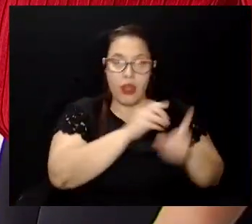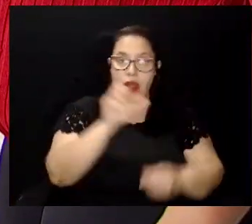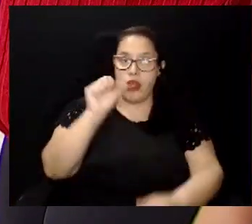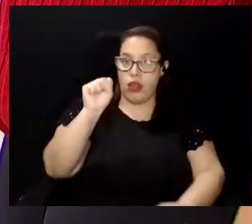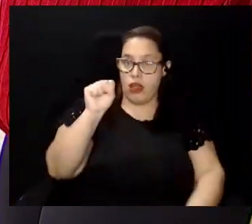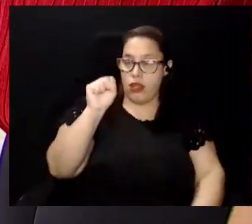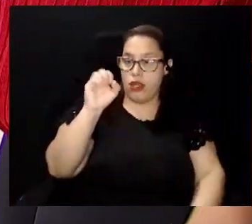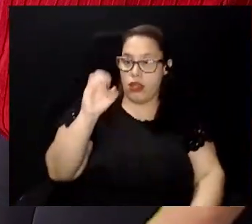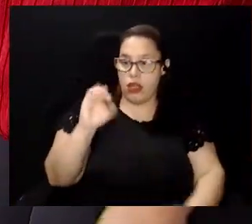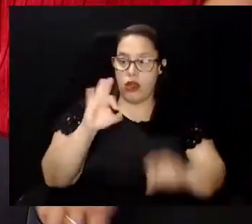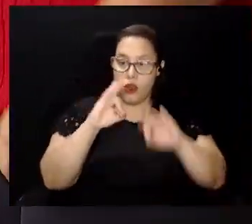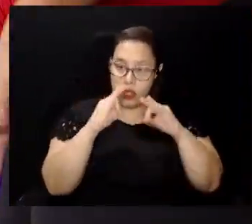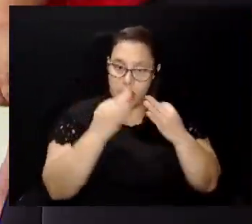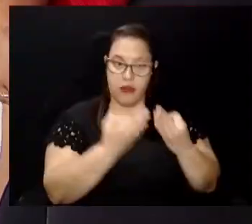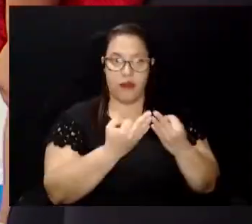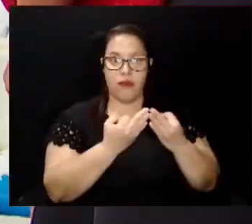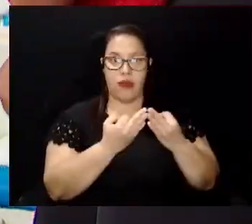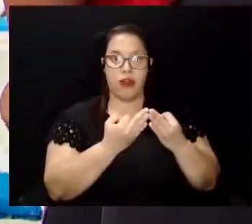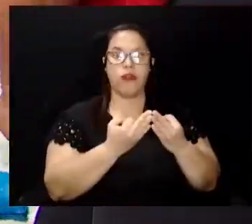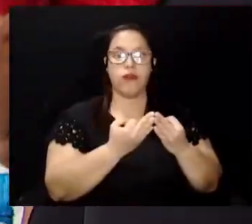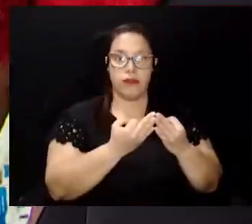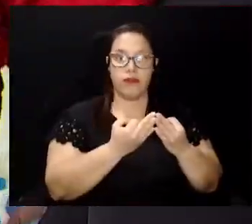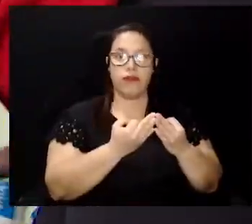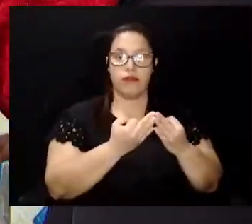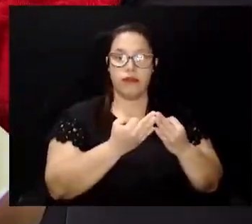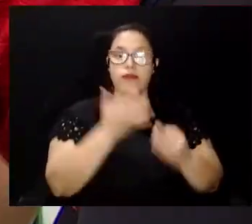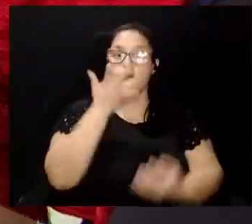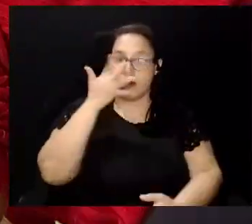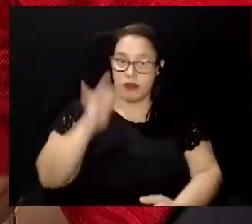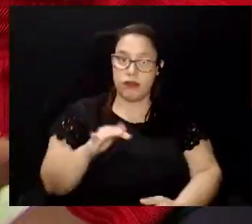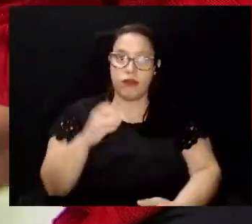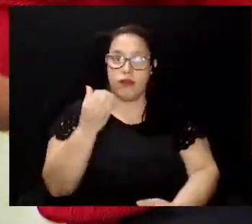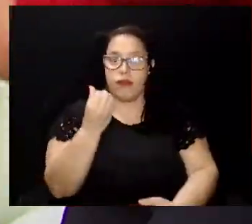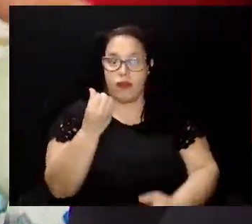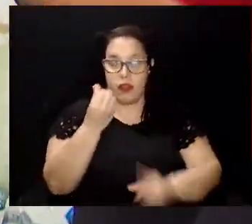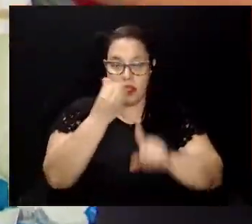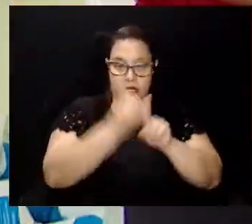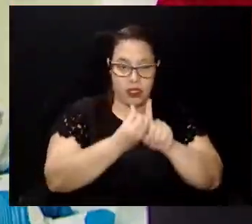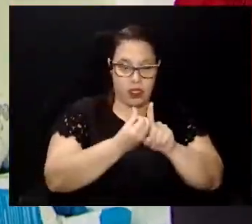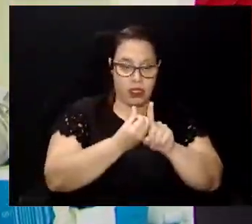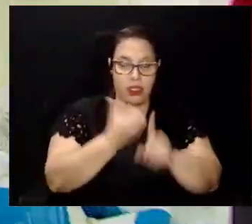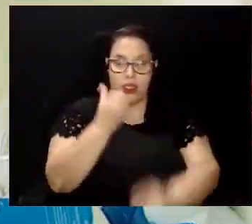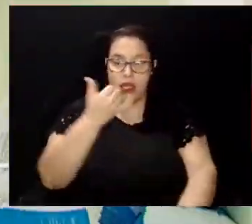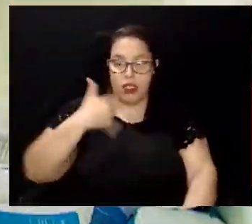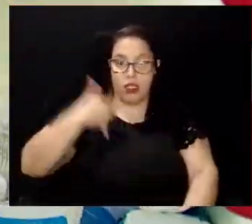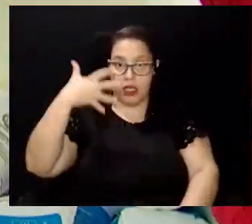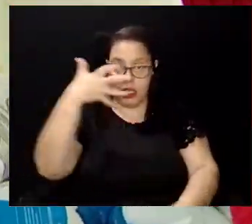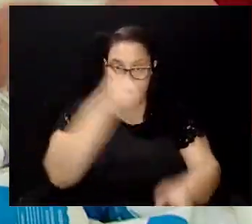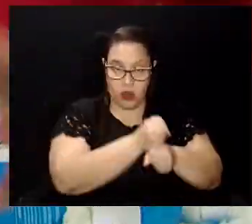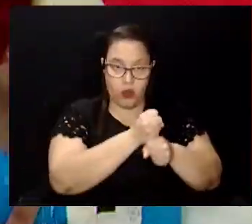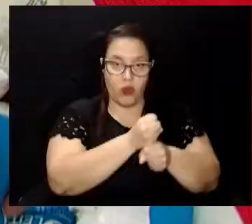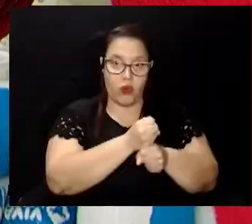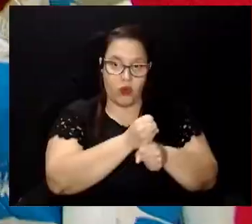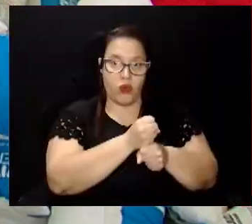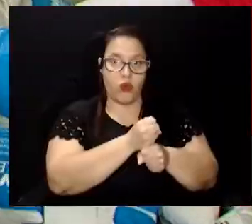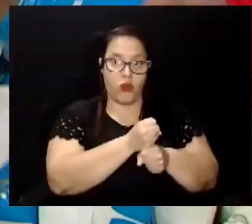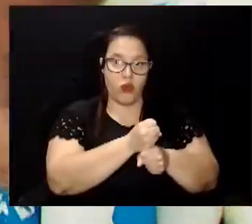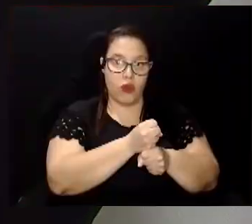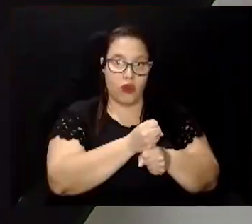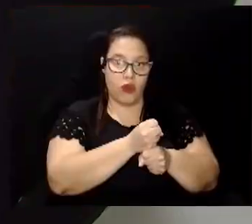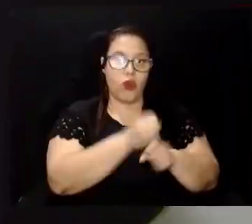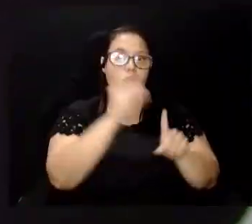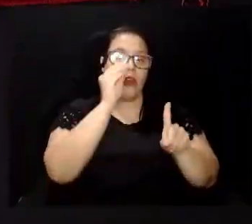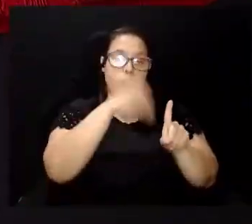atendemos 80 famílias. São crianças de 6 meses a 6 anos completos, então que